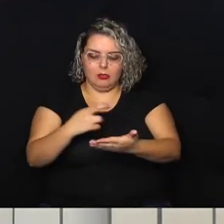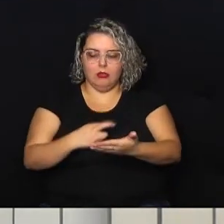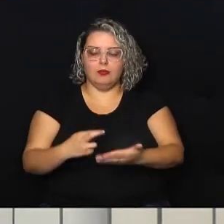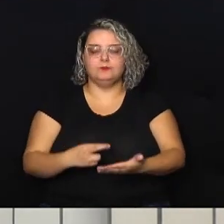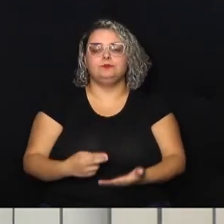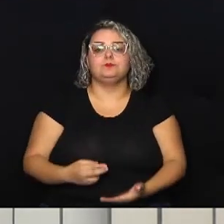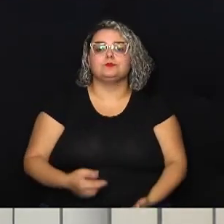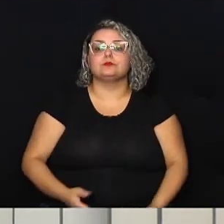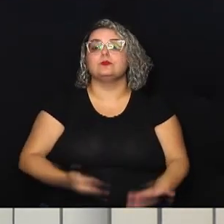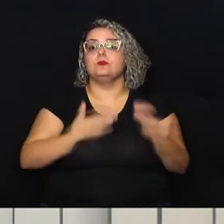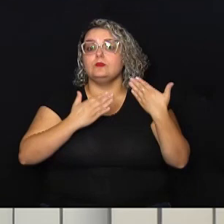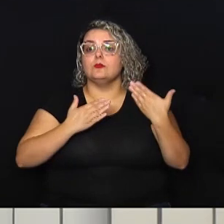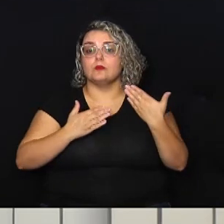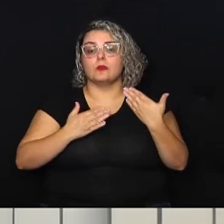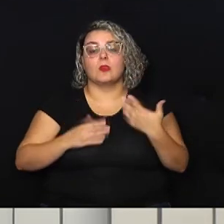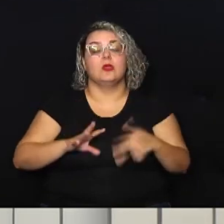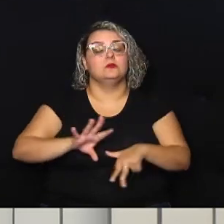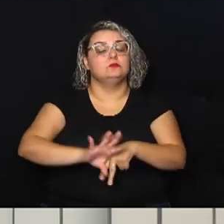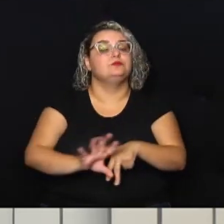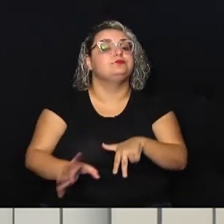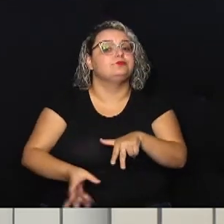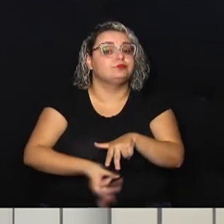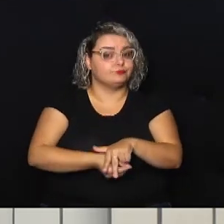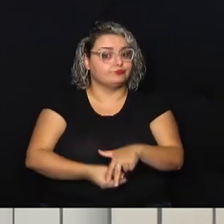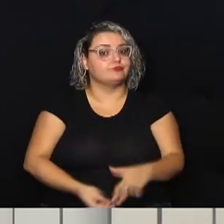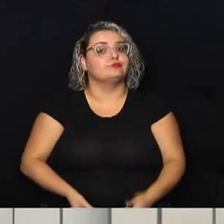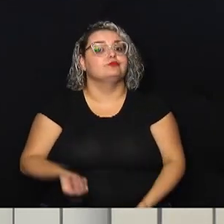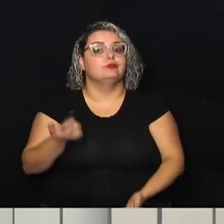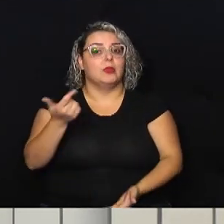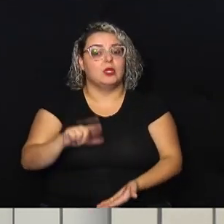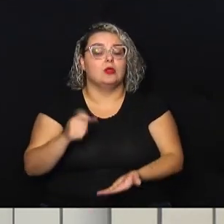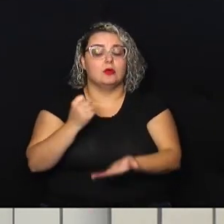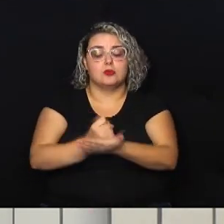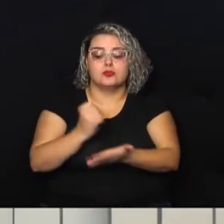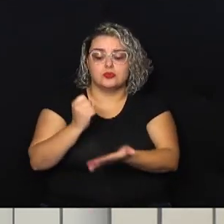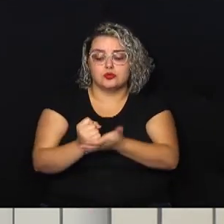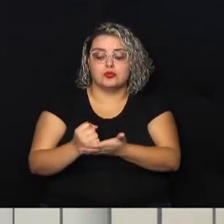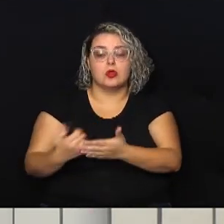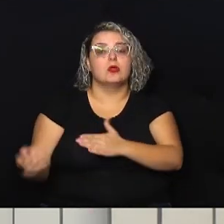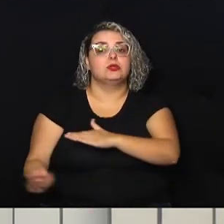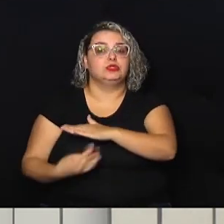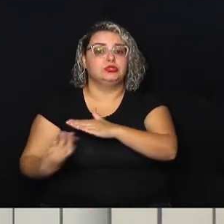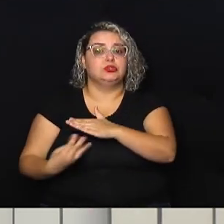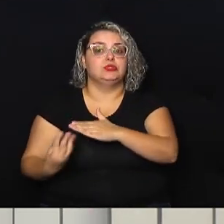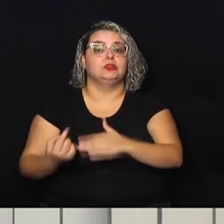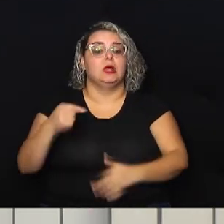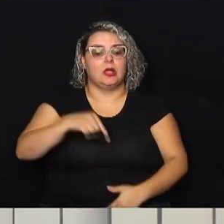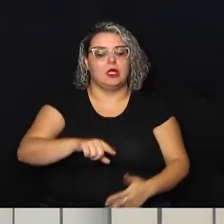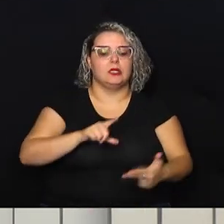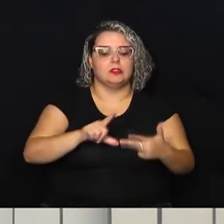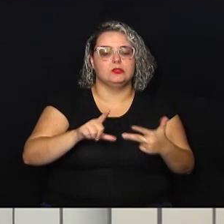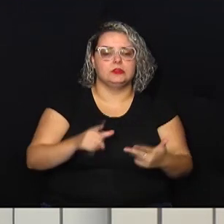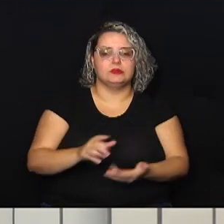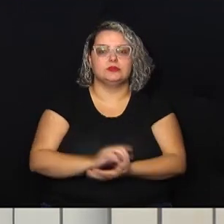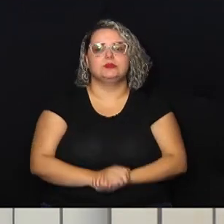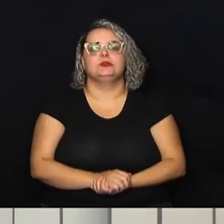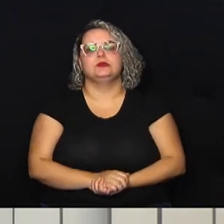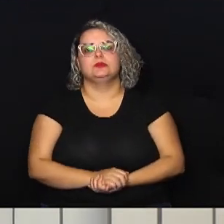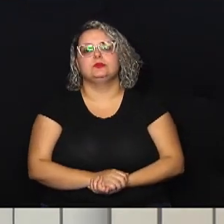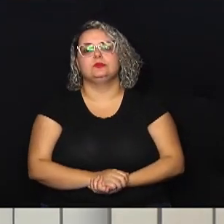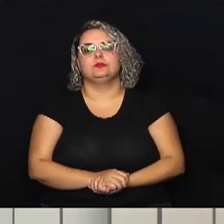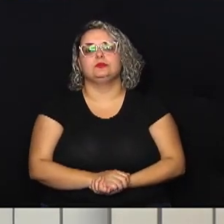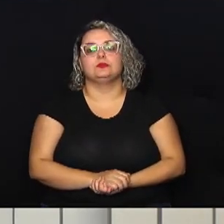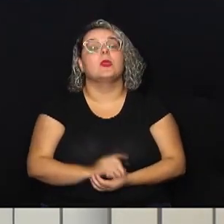suposta cobrança de vantagens indevidas para manutenção na contratação de empresas terceirizadas pelo Legislativo.